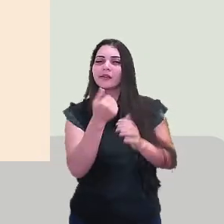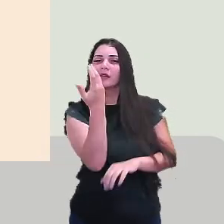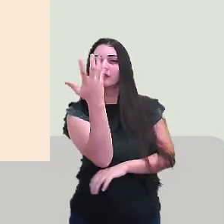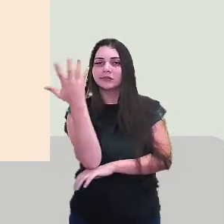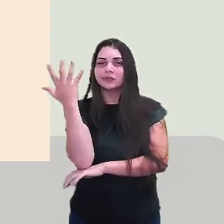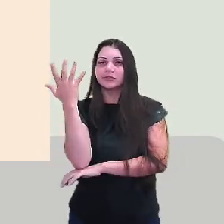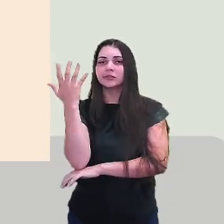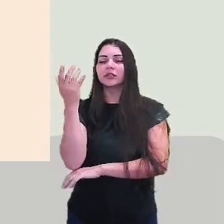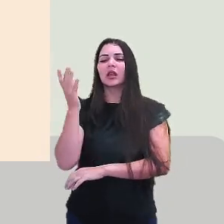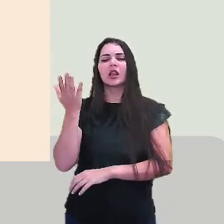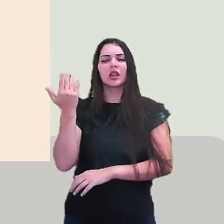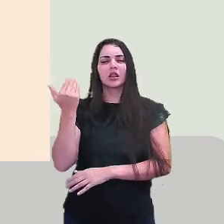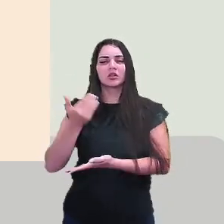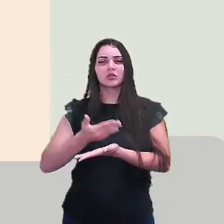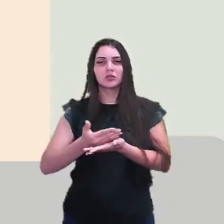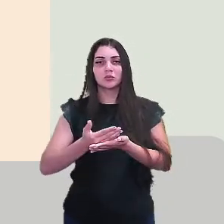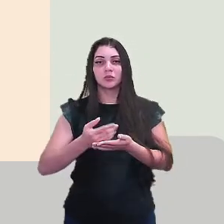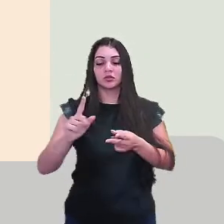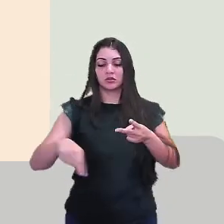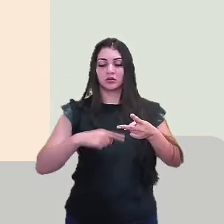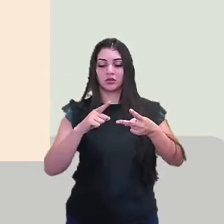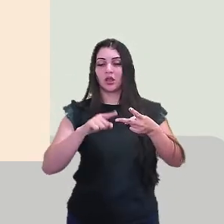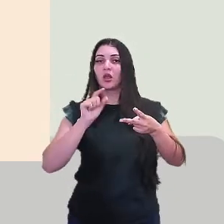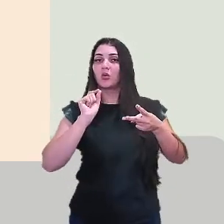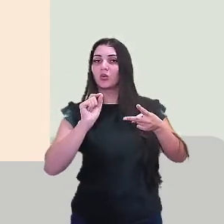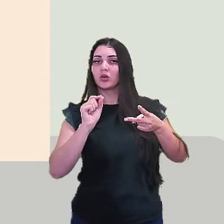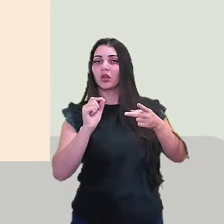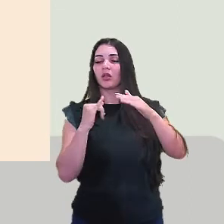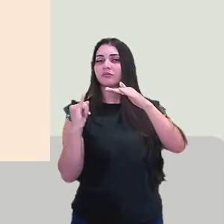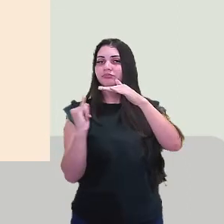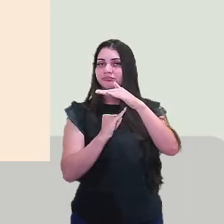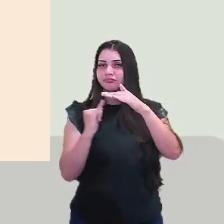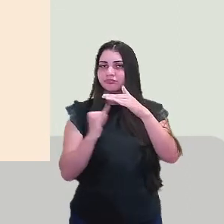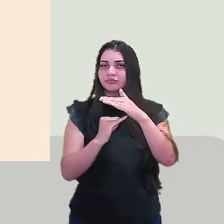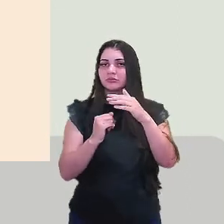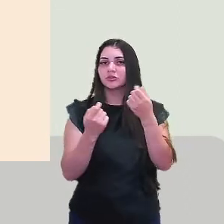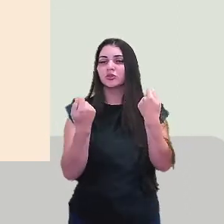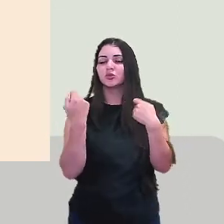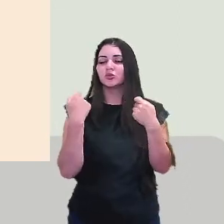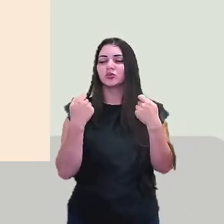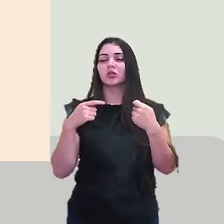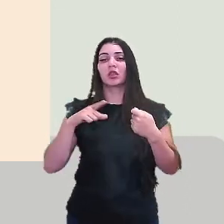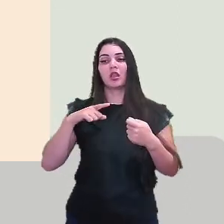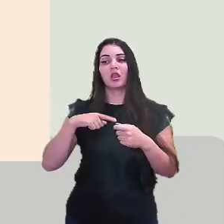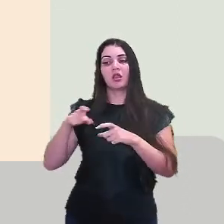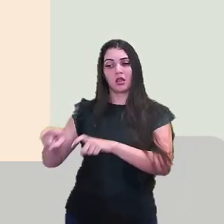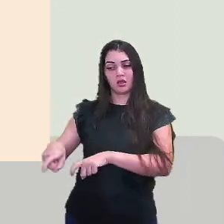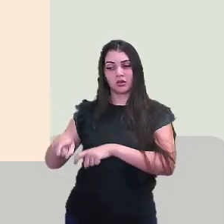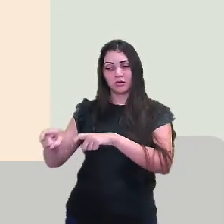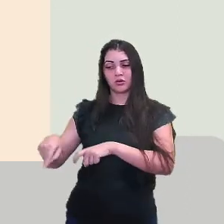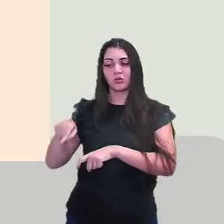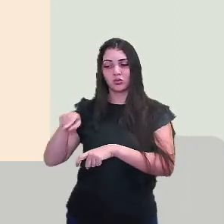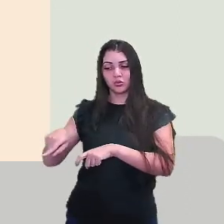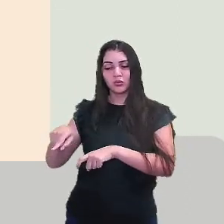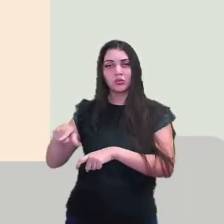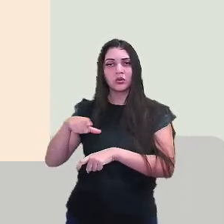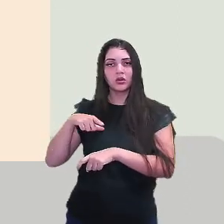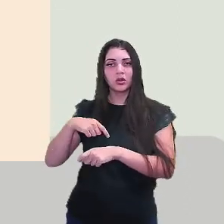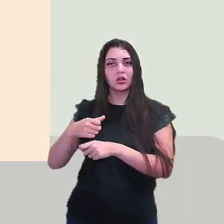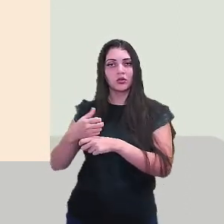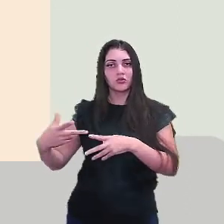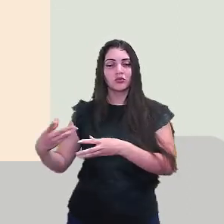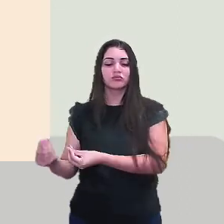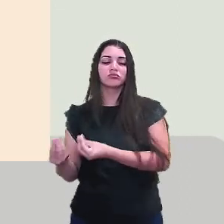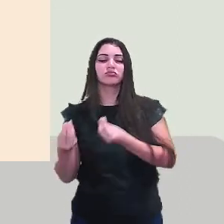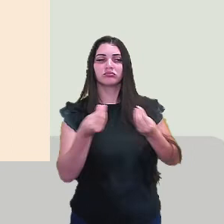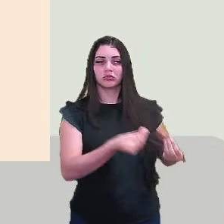no começo. O secundário, que eu tenho a indústria, eu tenho a agricultura, tenho aquela matéria-prima, levo para